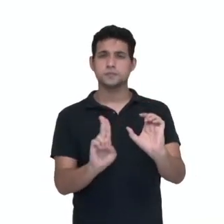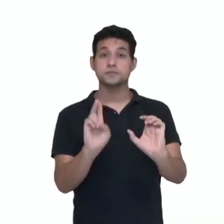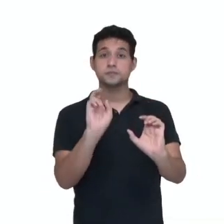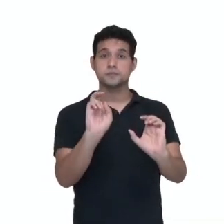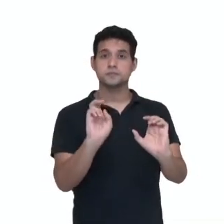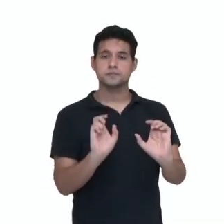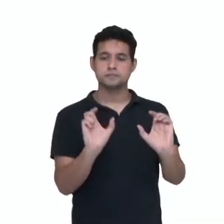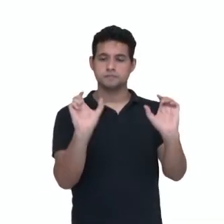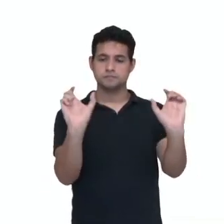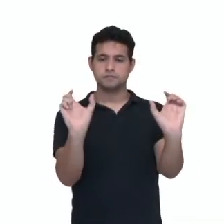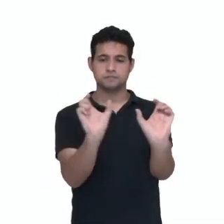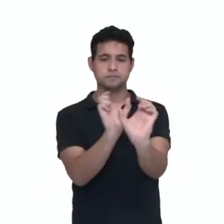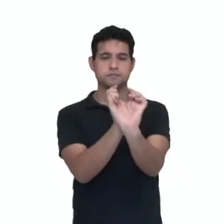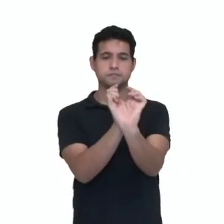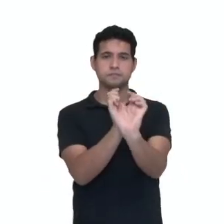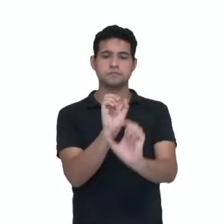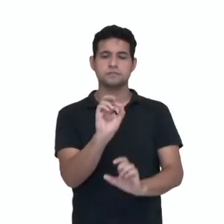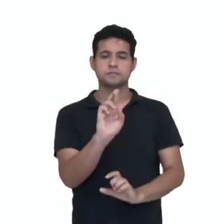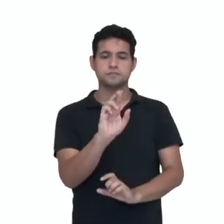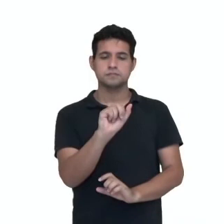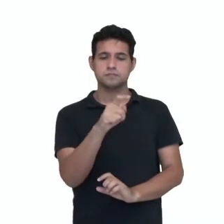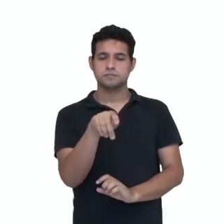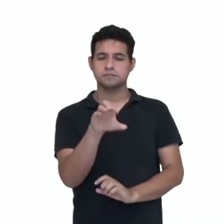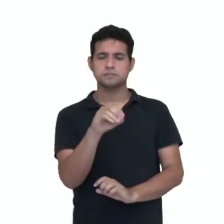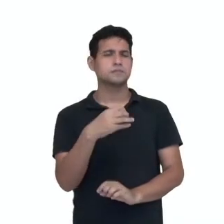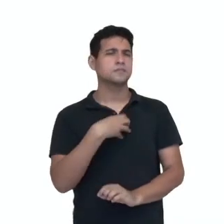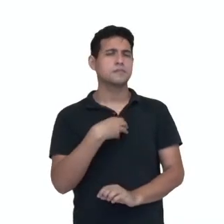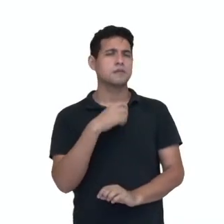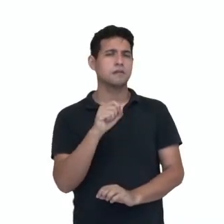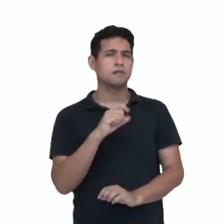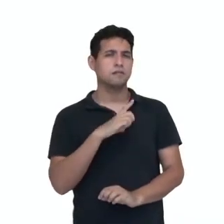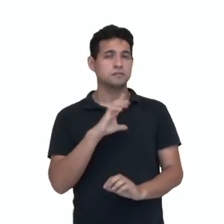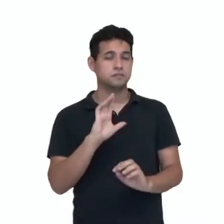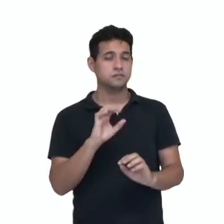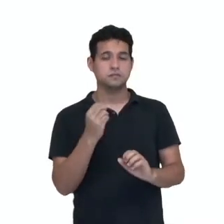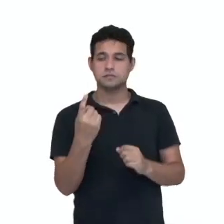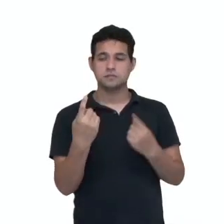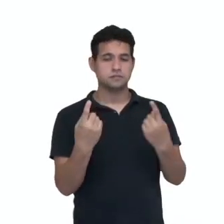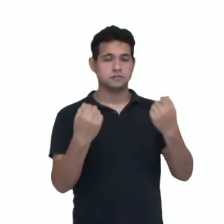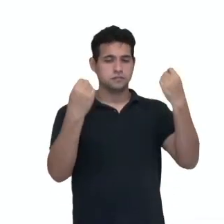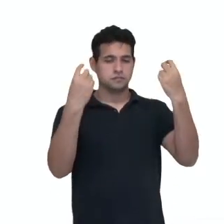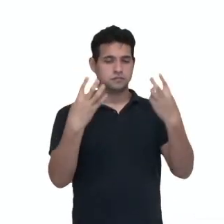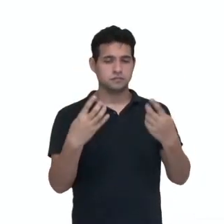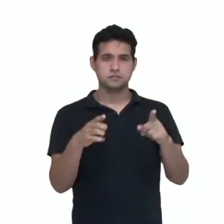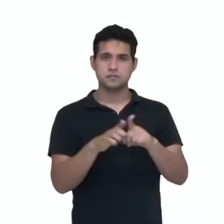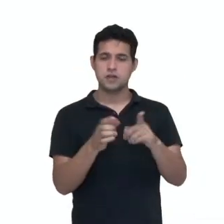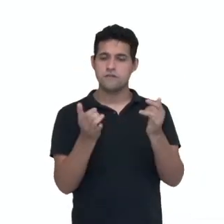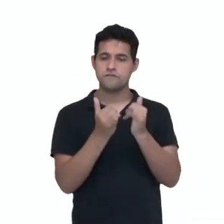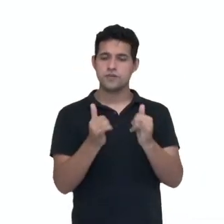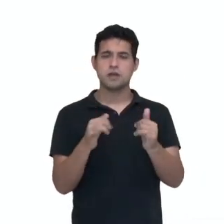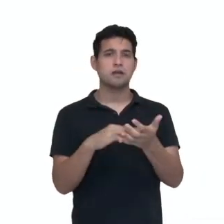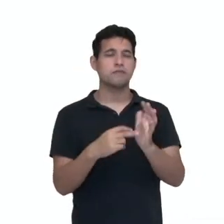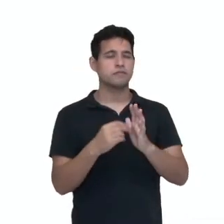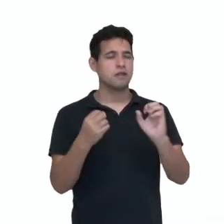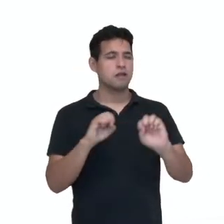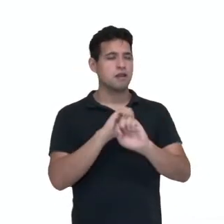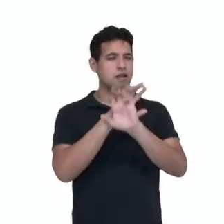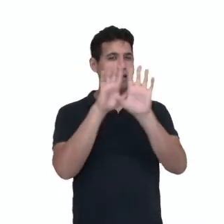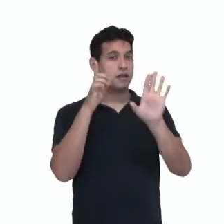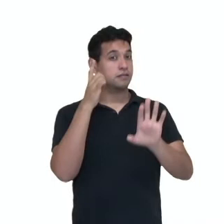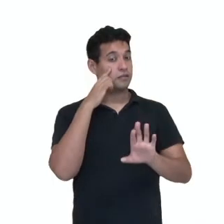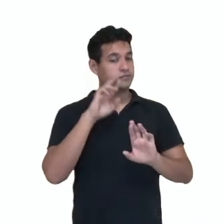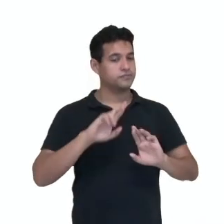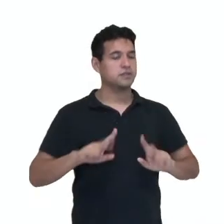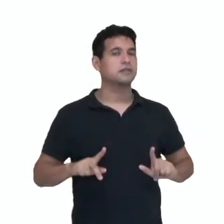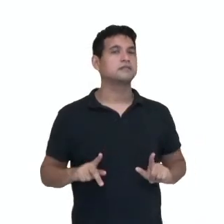dois sintagmas ou orações, de maneira que uno explica ou añade informação que aclara a ideia del